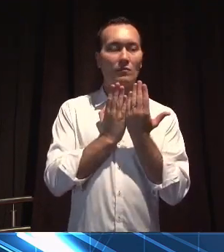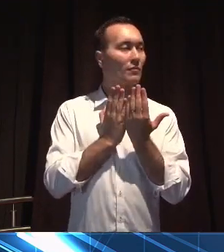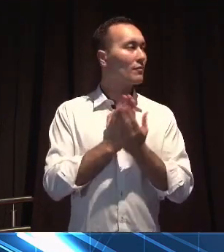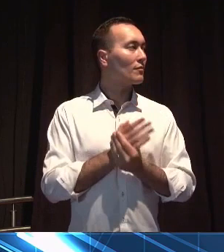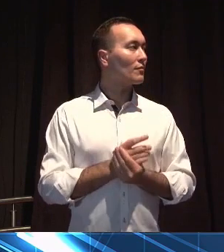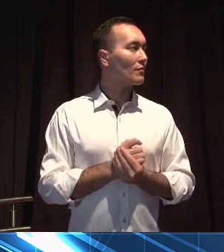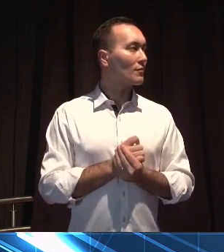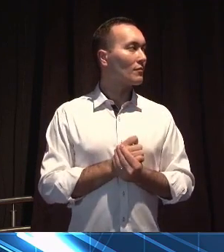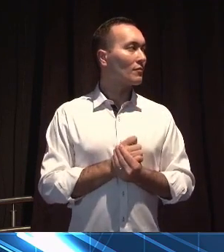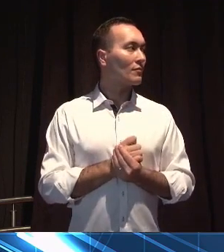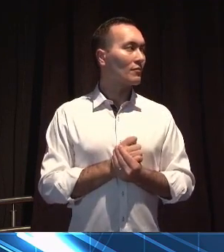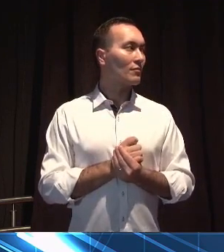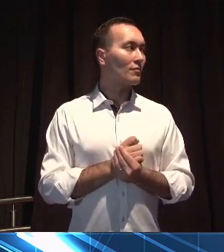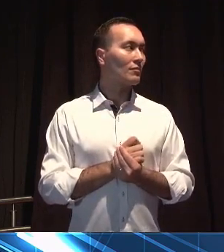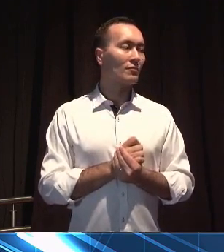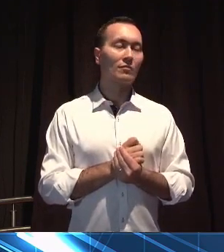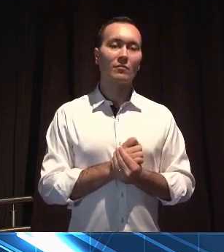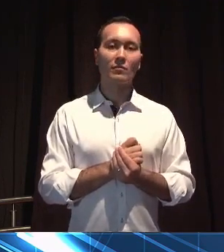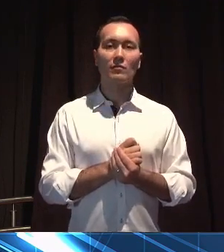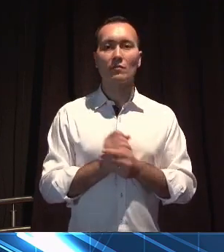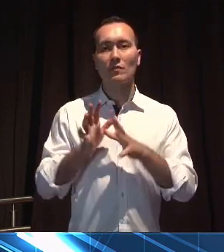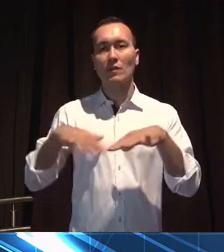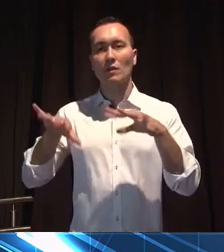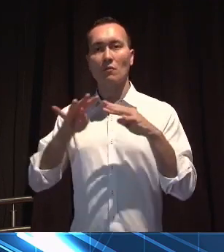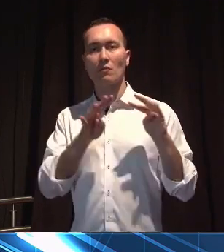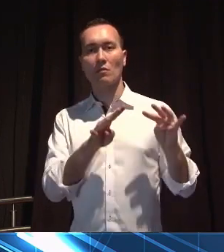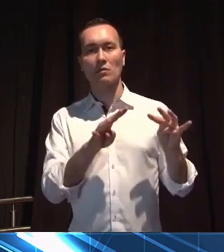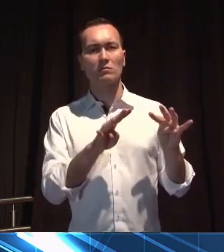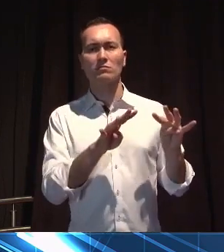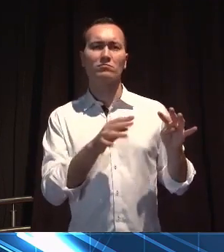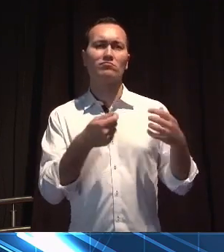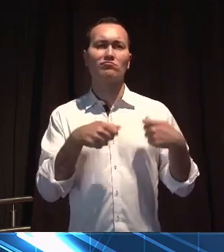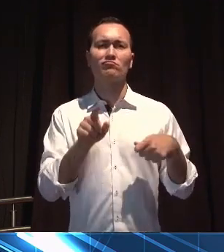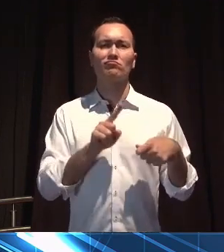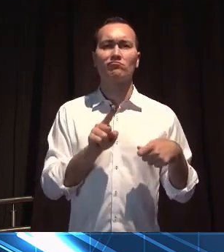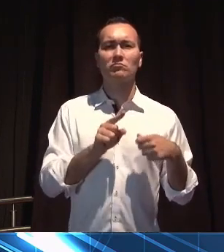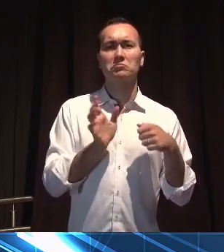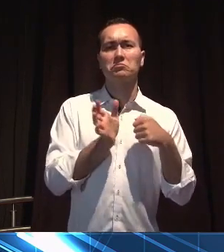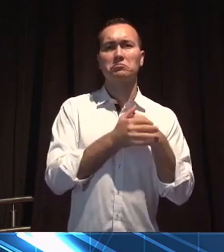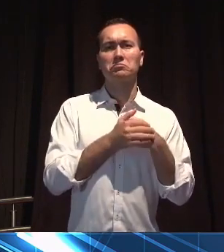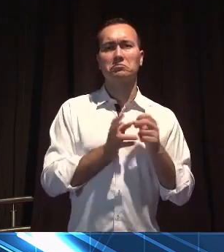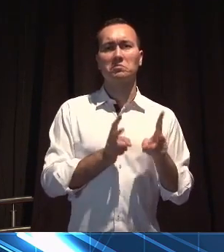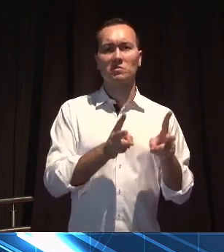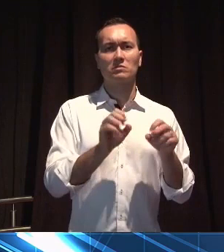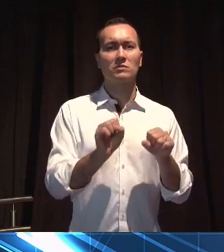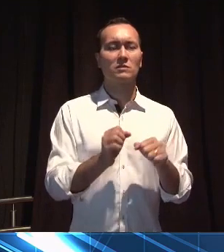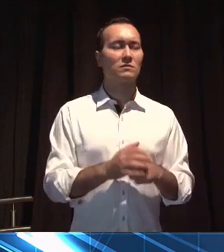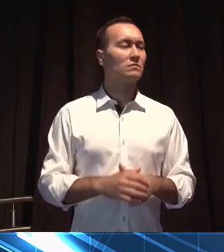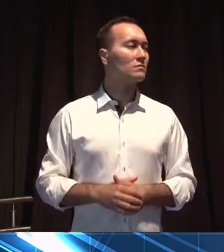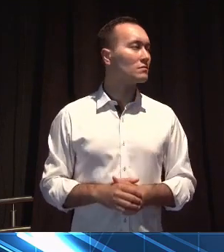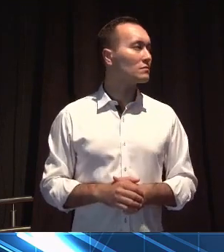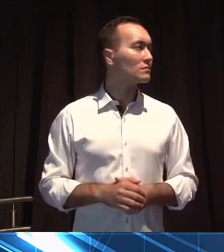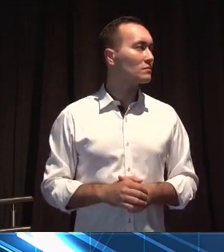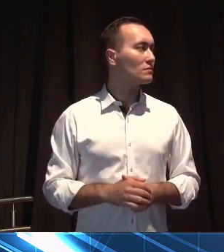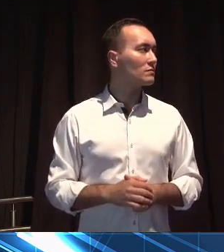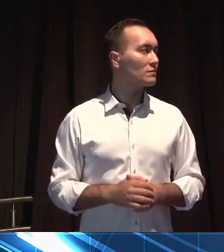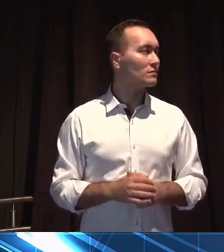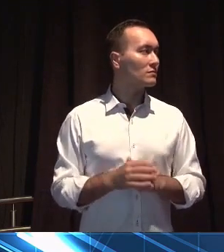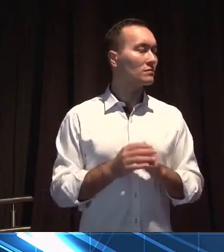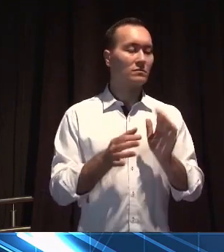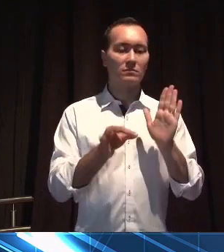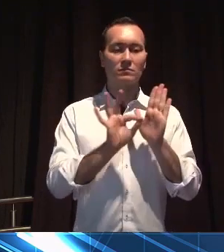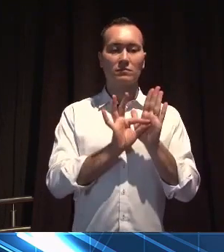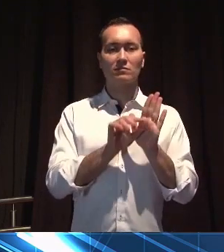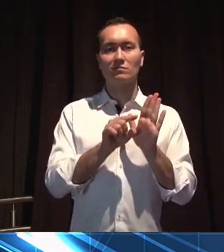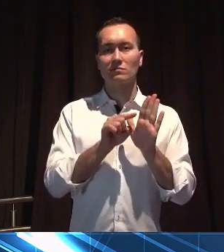Ninguém precisa saber que você usa em ser é um trimep o Java quebra essas coisas